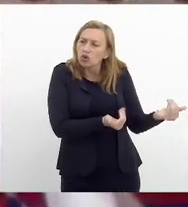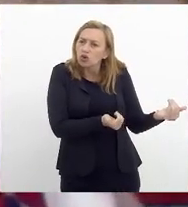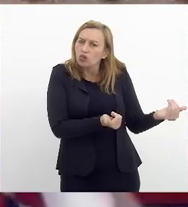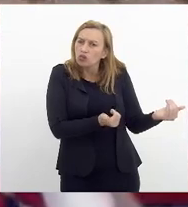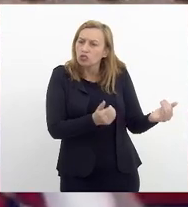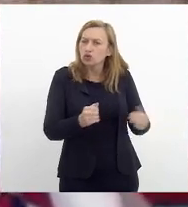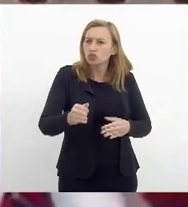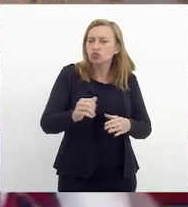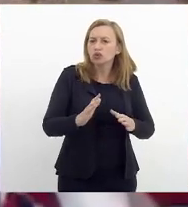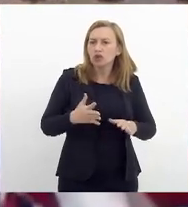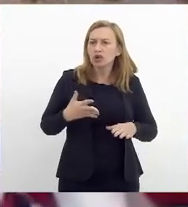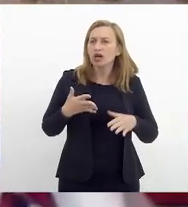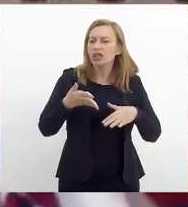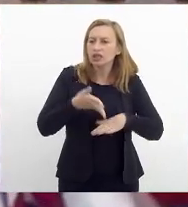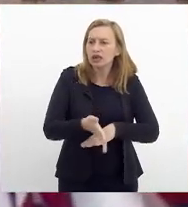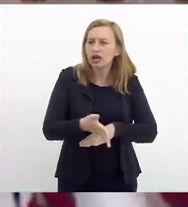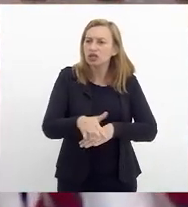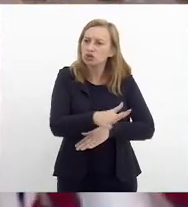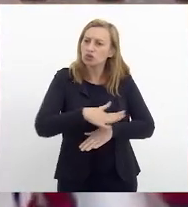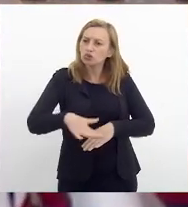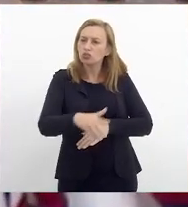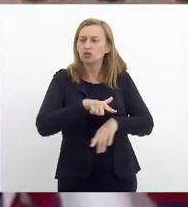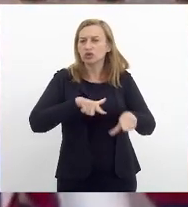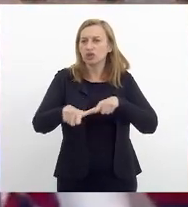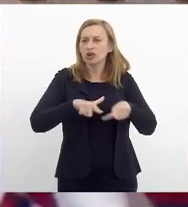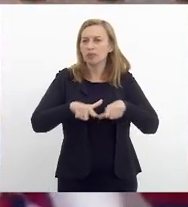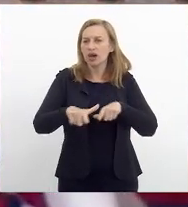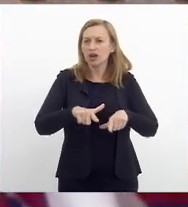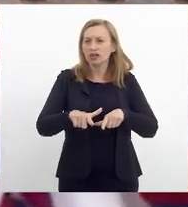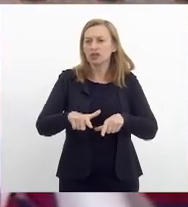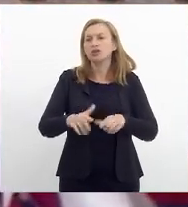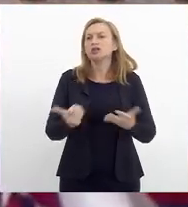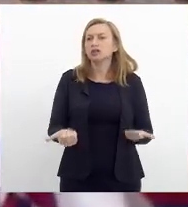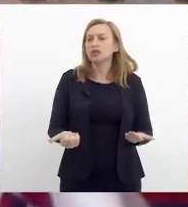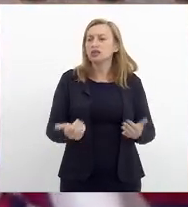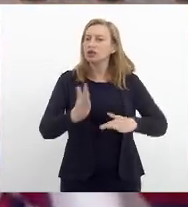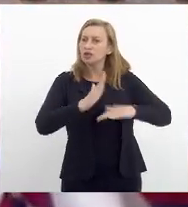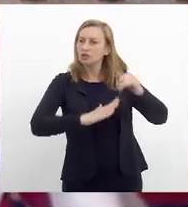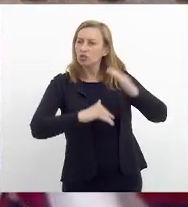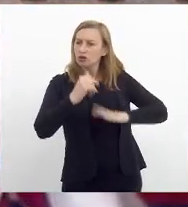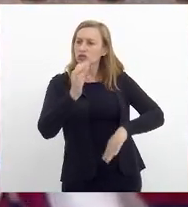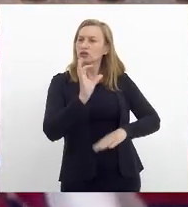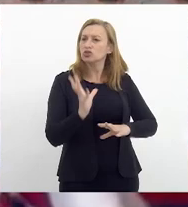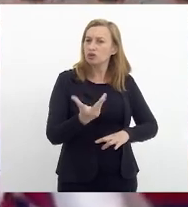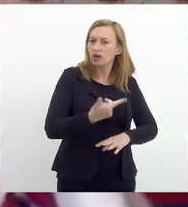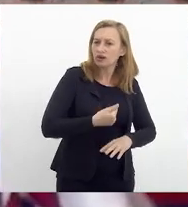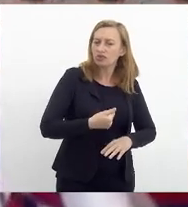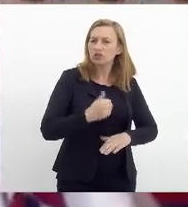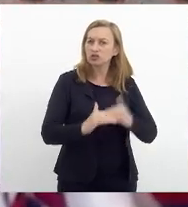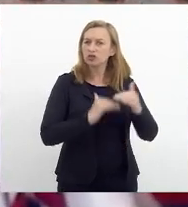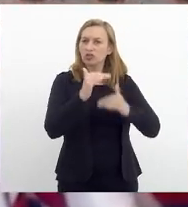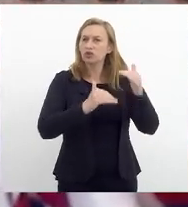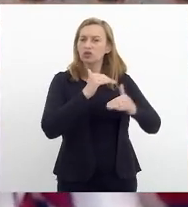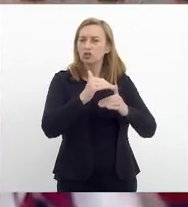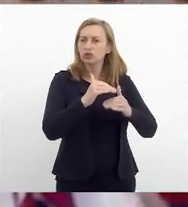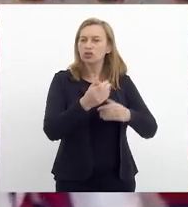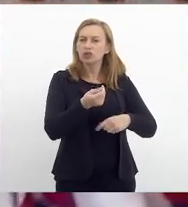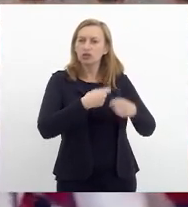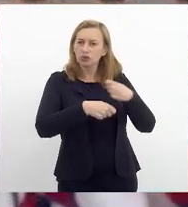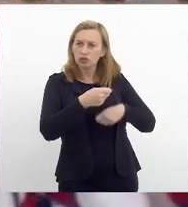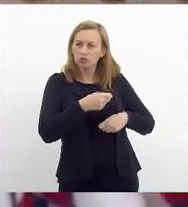no mundo do trabalho e empregos qualificados, e que contribuam, de fato, para o desenvolvimento socioeconômico do nosso